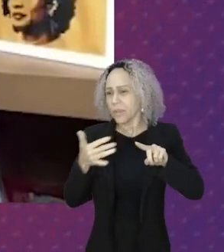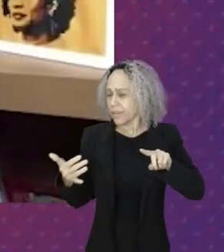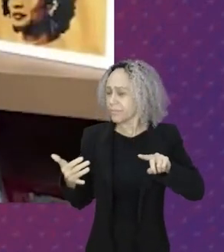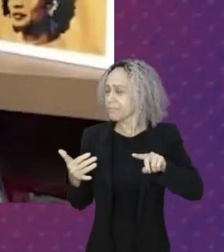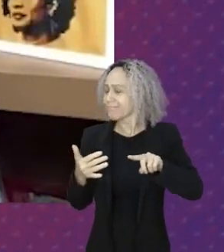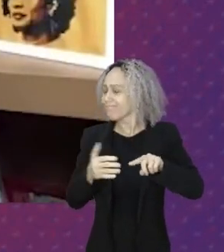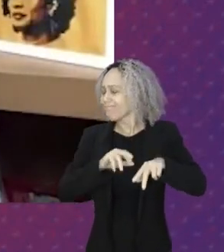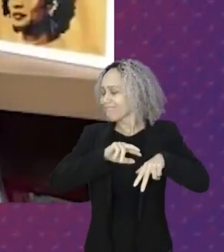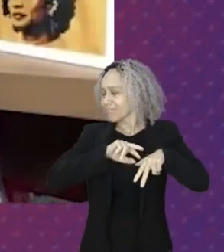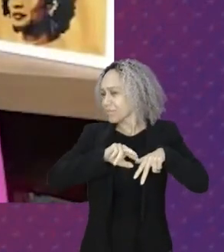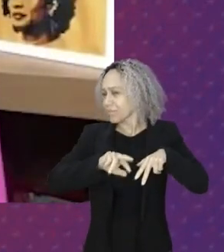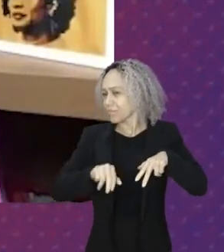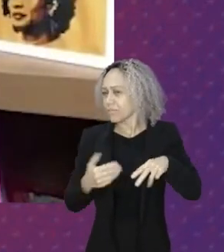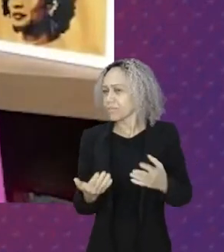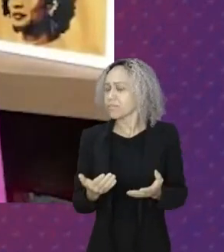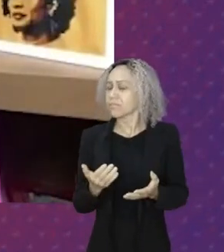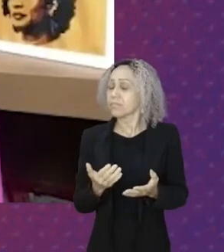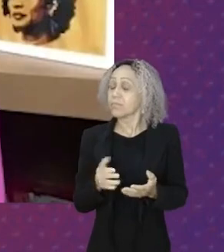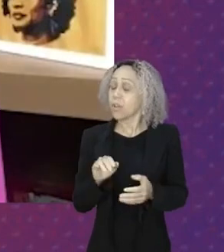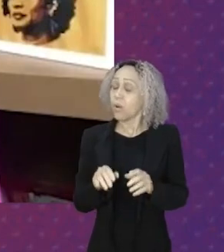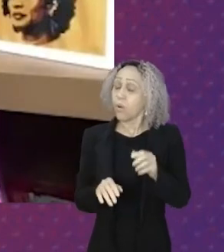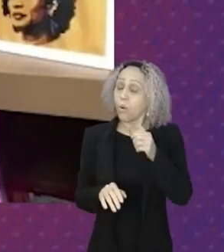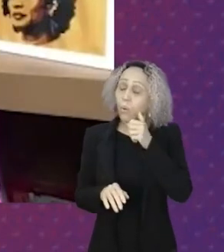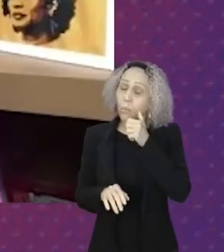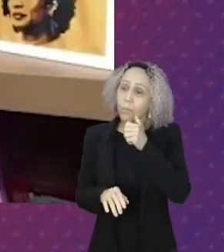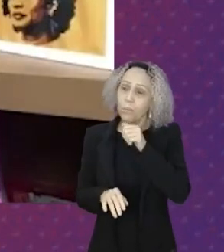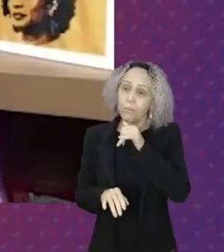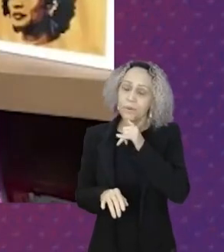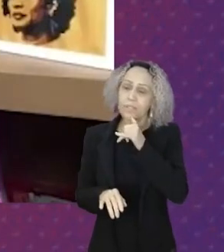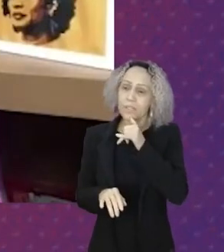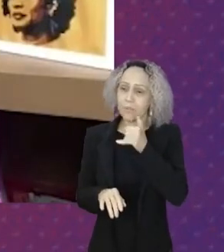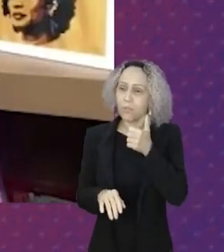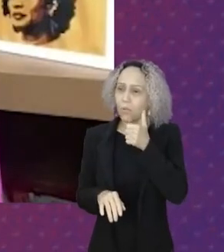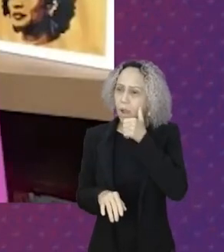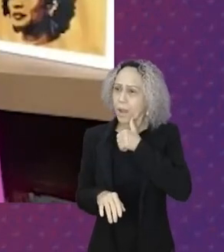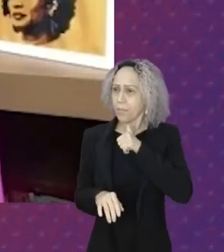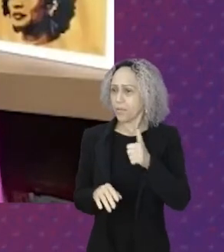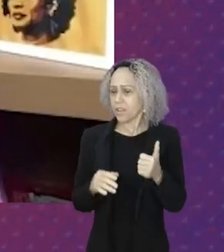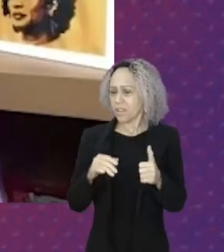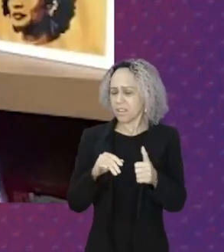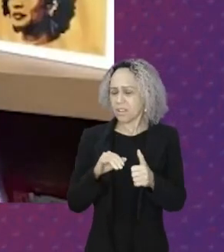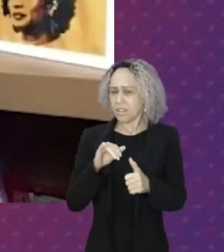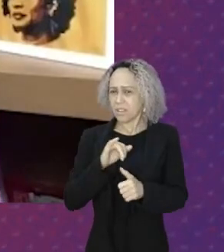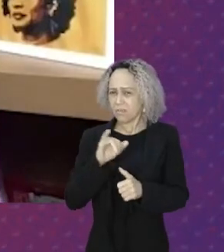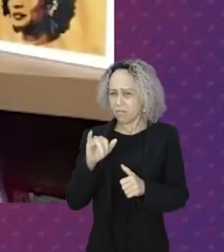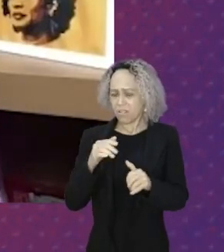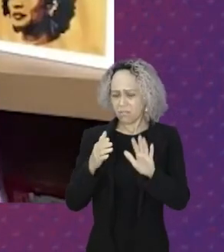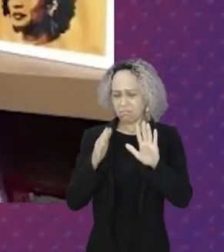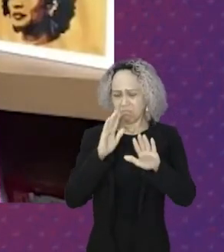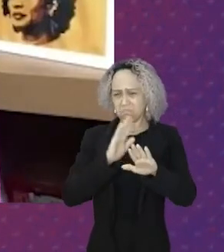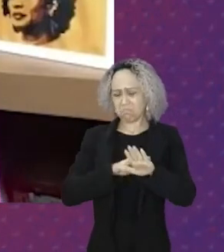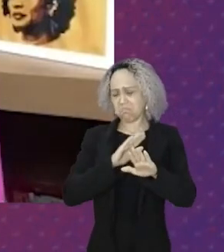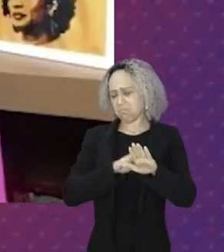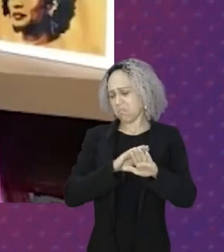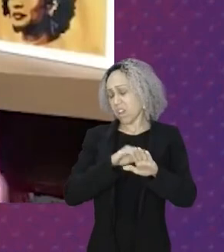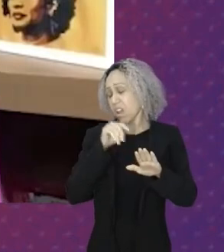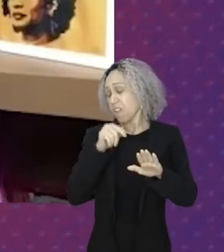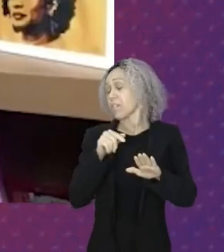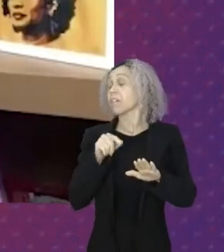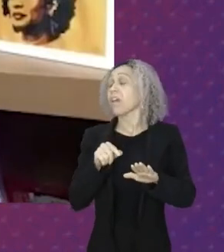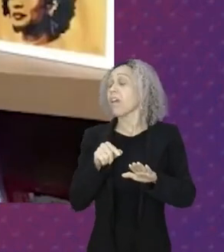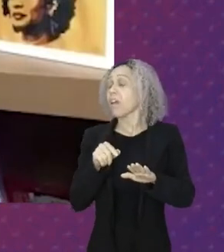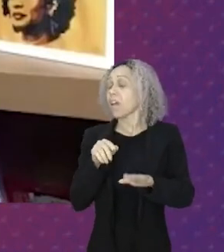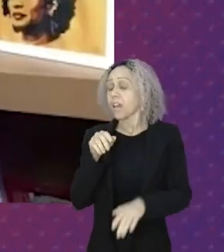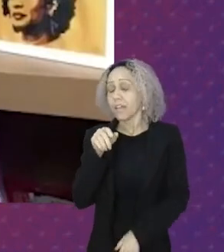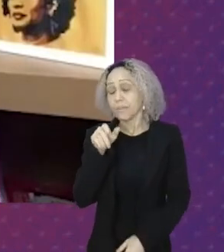mulher e afirmar sua identidade LGBT, por exemplo, passa a ser um risco. Opa, e Marielle foi